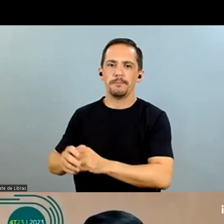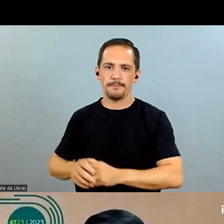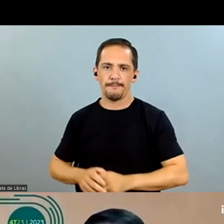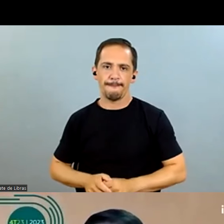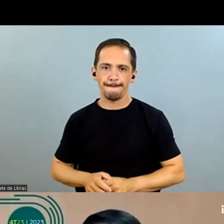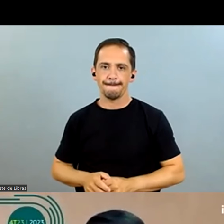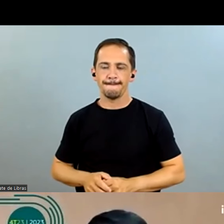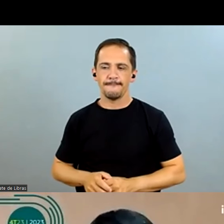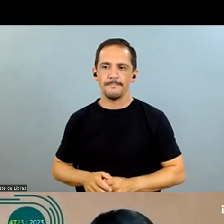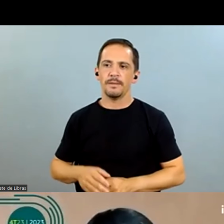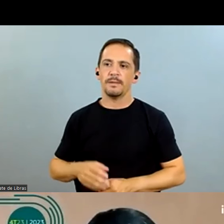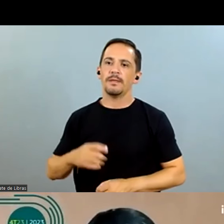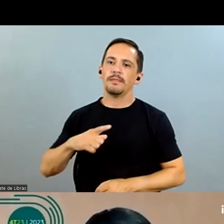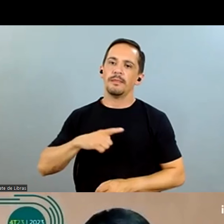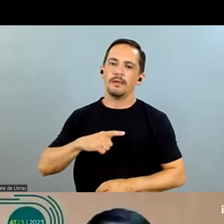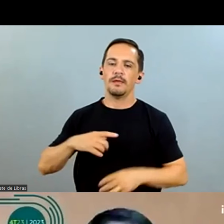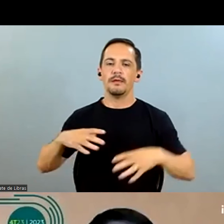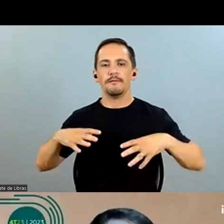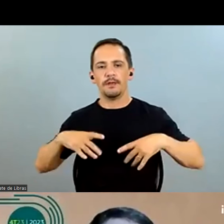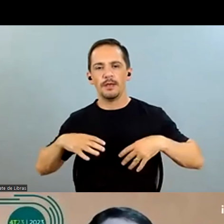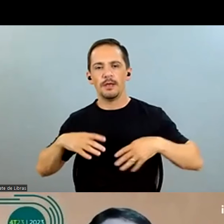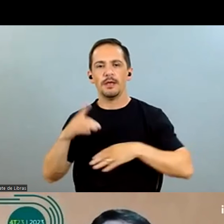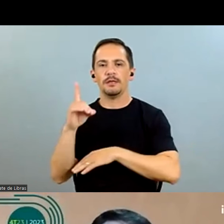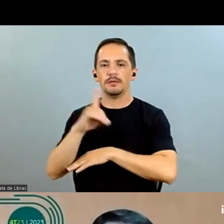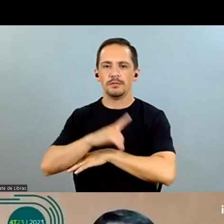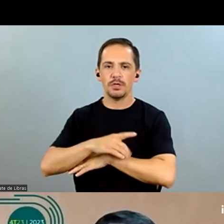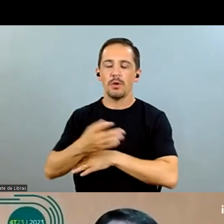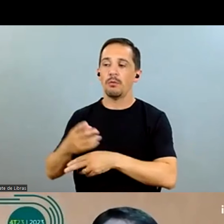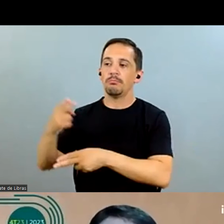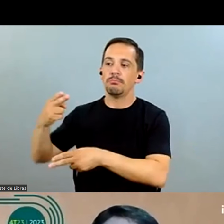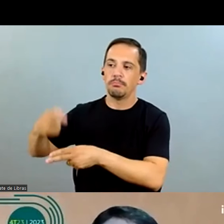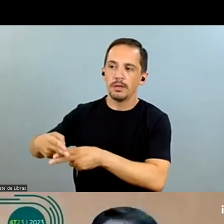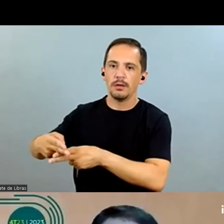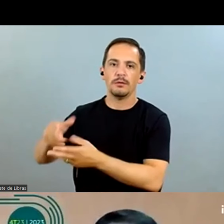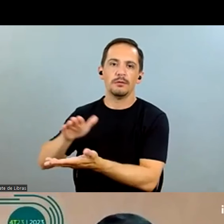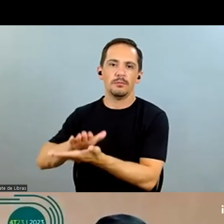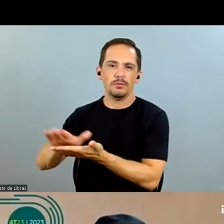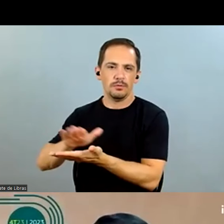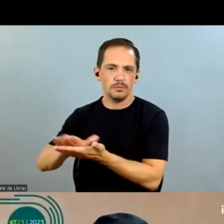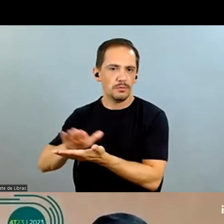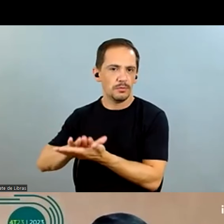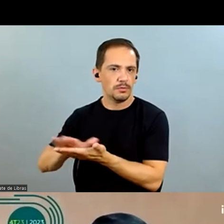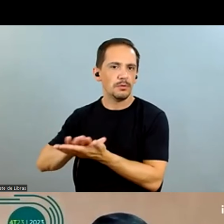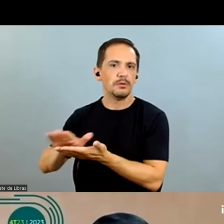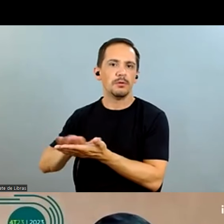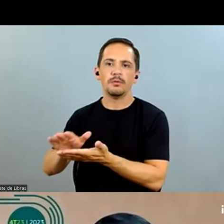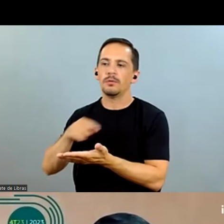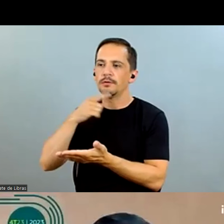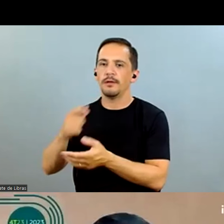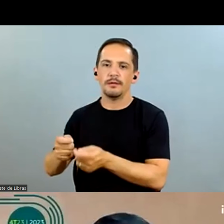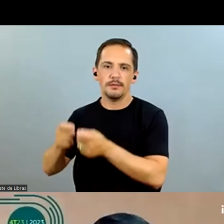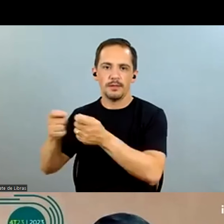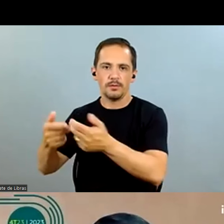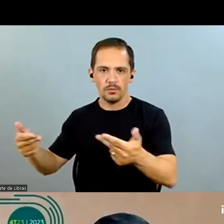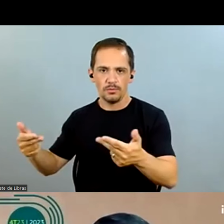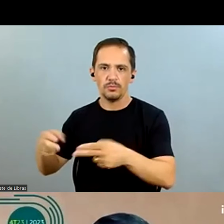de feriado momentos que que você tem alguma interrupção eh na na entrega das aparas eh